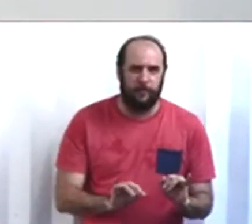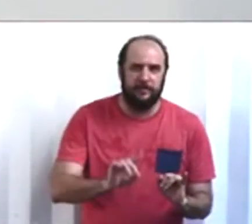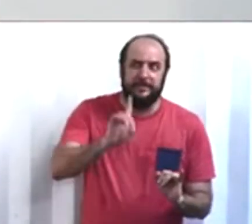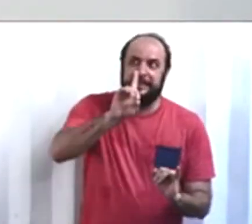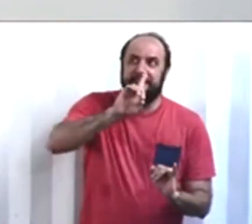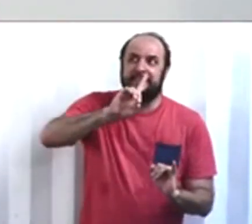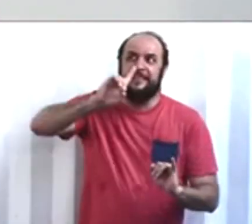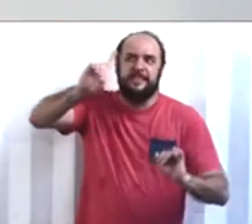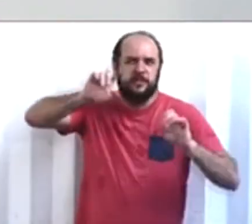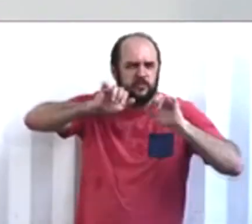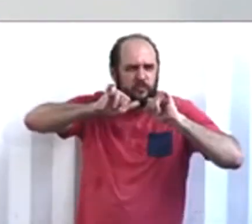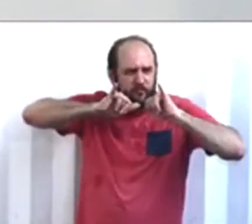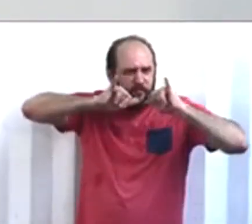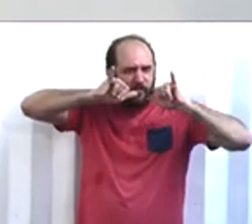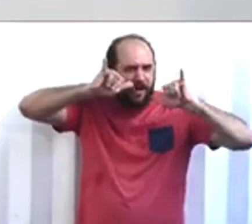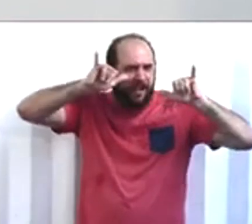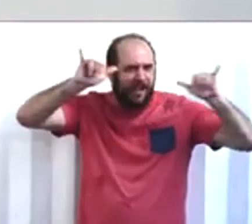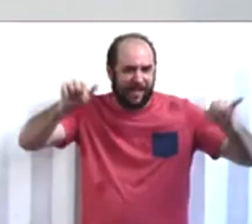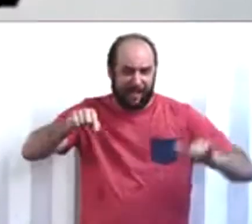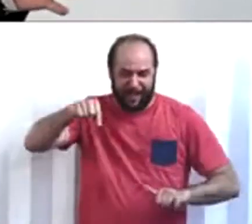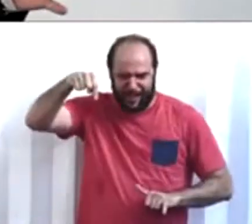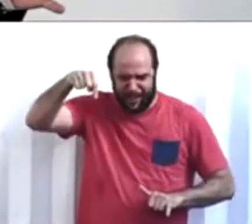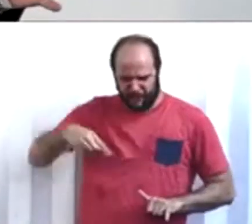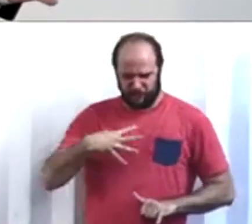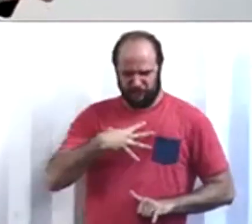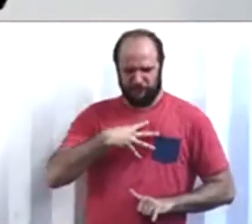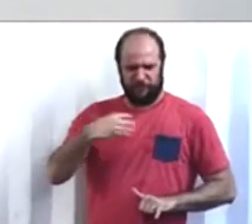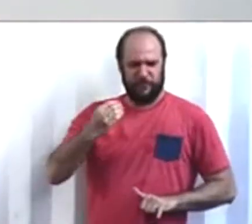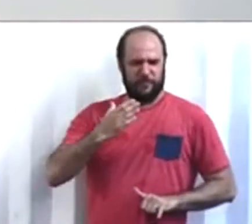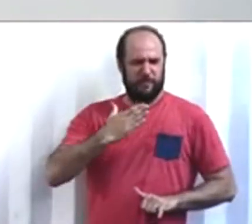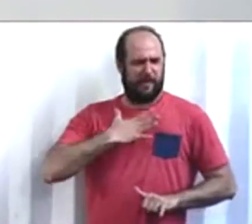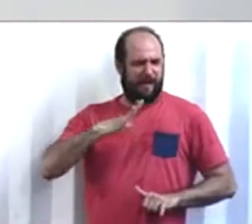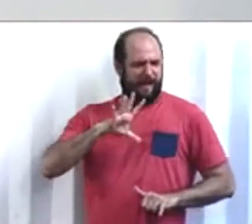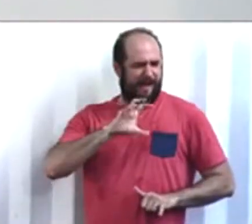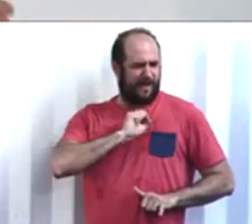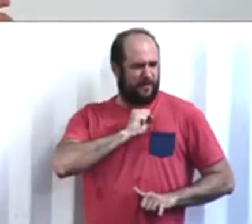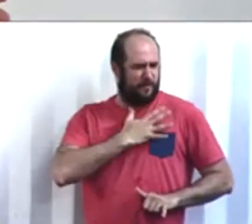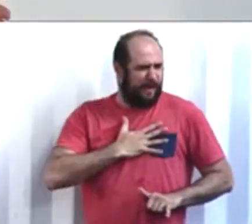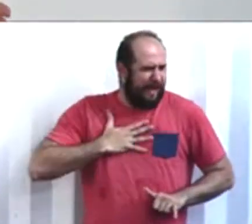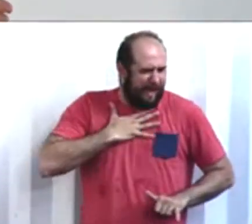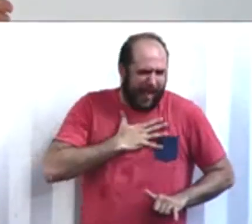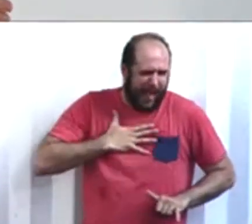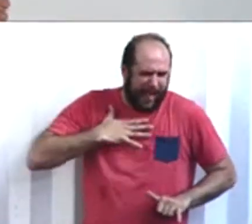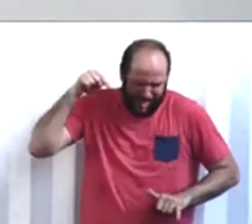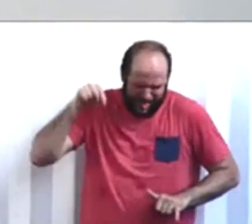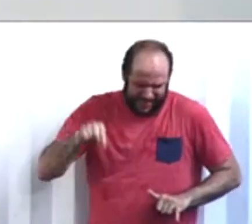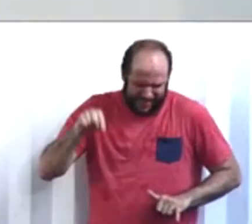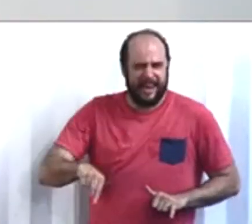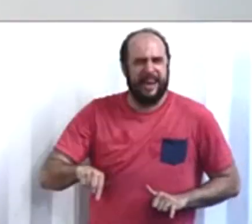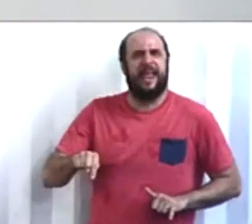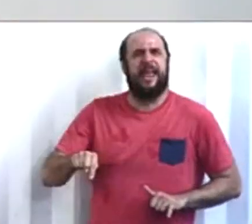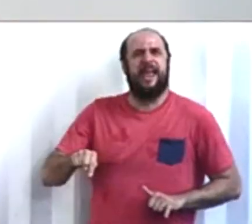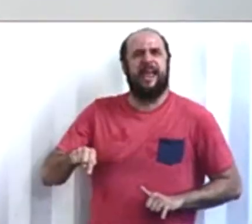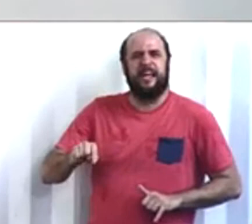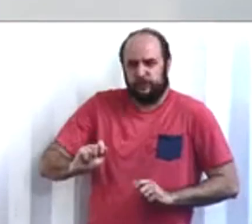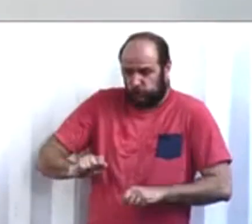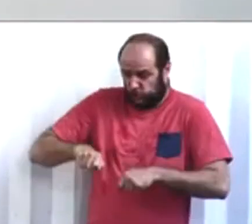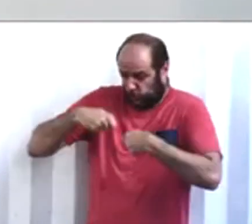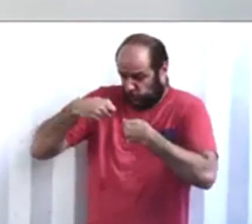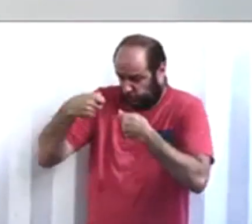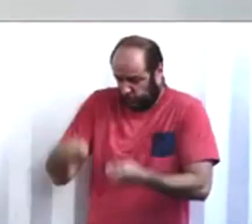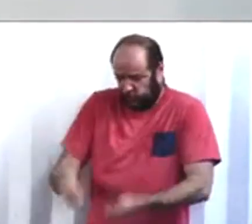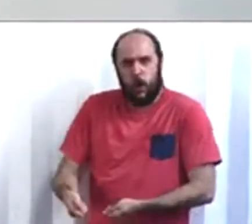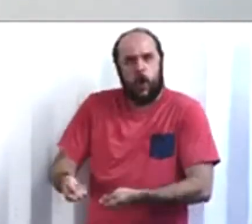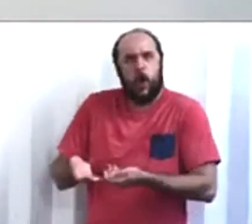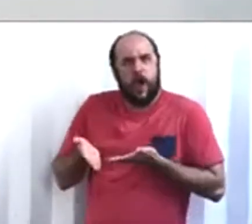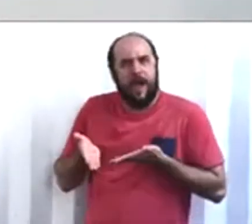céus: este é o meu Filho amado, eu me comprazo nele, eu autorizo a ele,